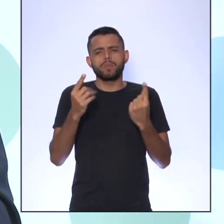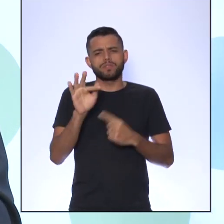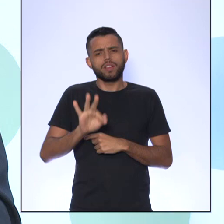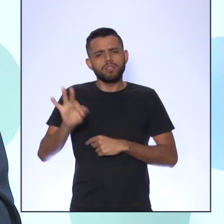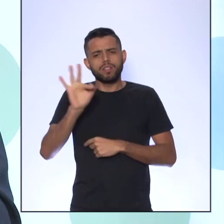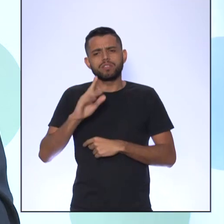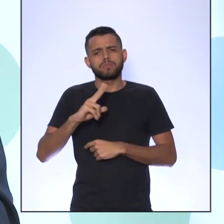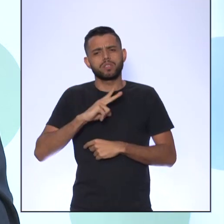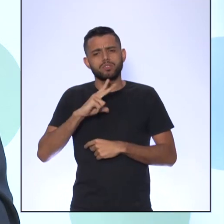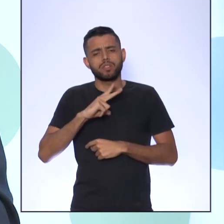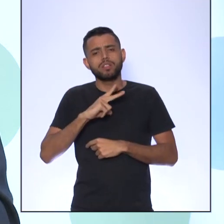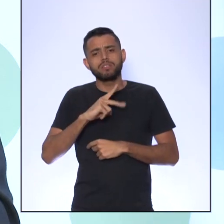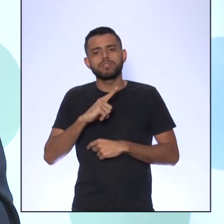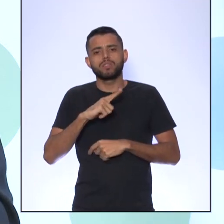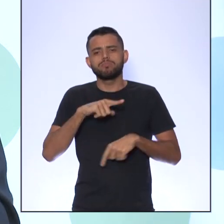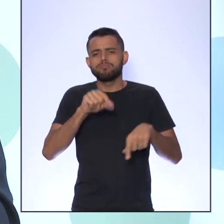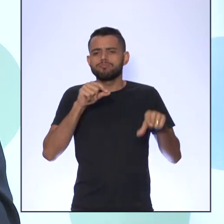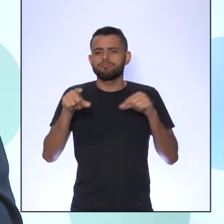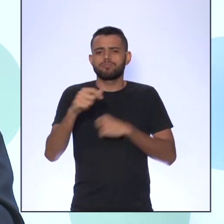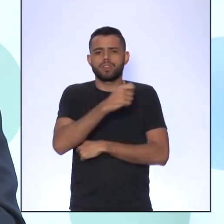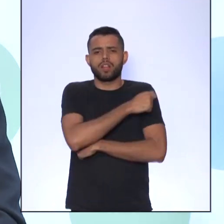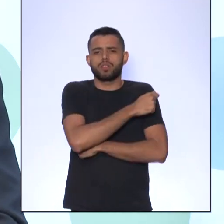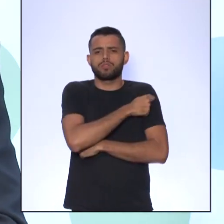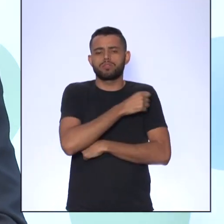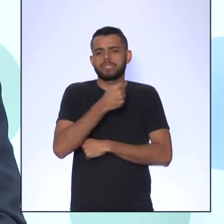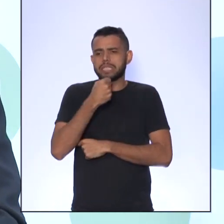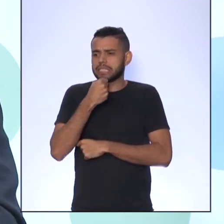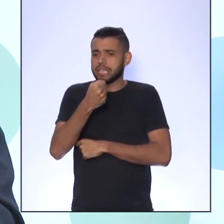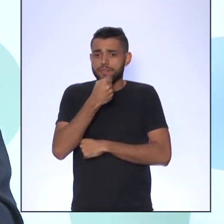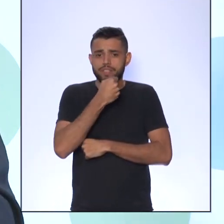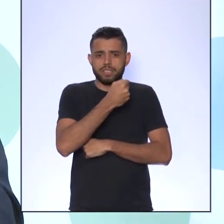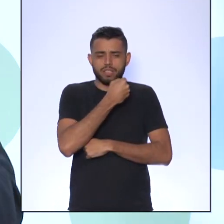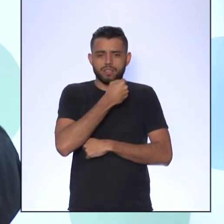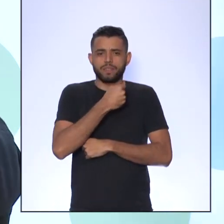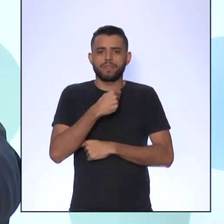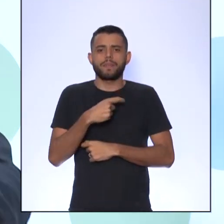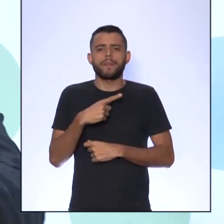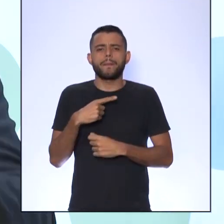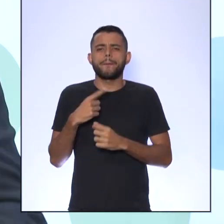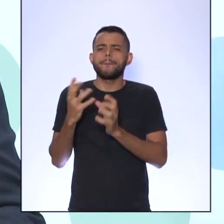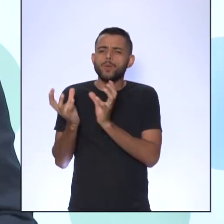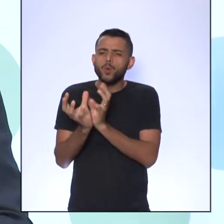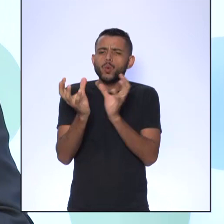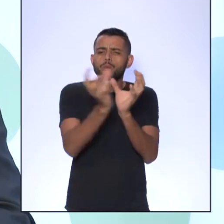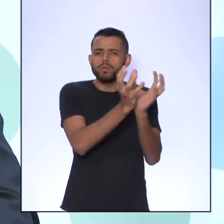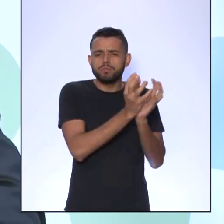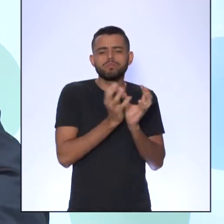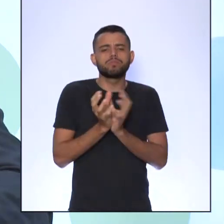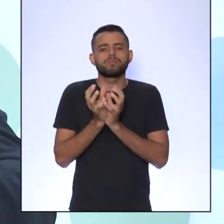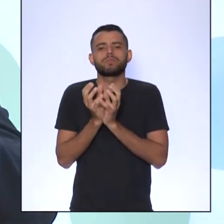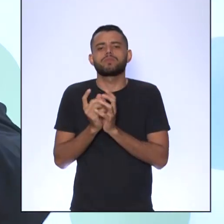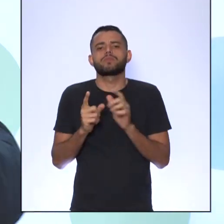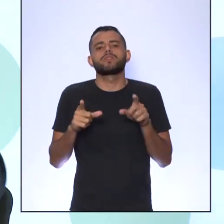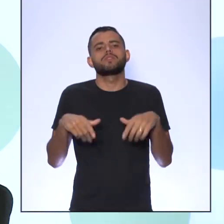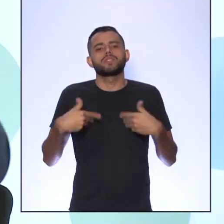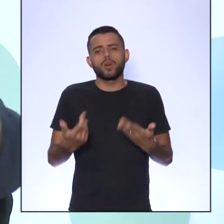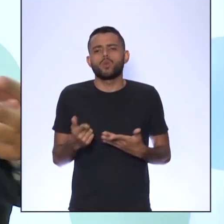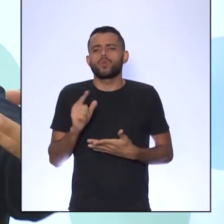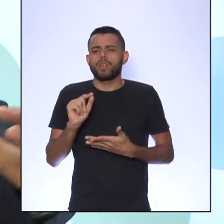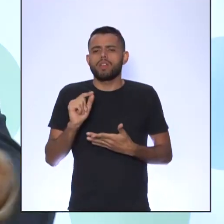particulares que estão selecionando seus alunos por meio de entrevistas, por meio de dinâmicas de grupo. Então, há